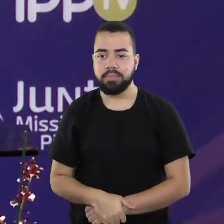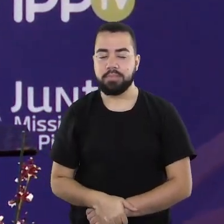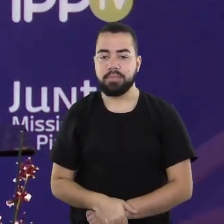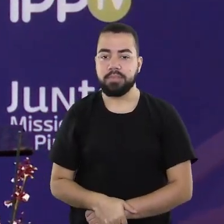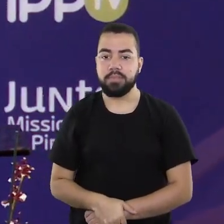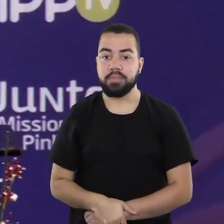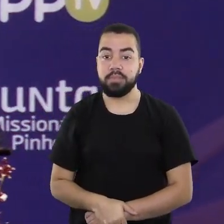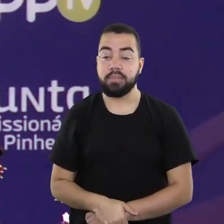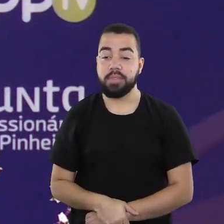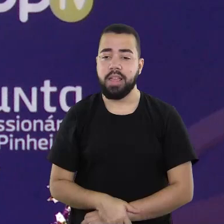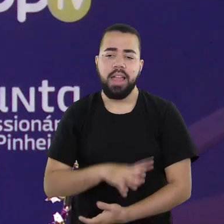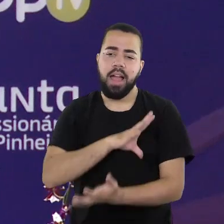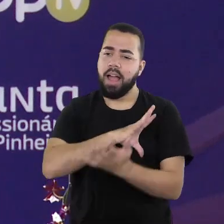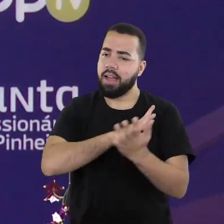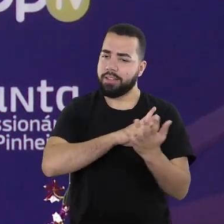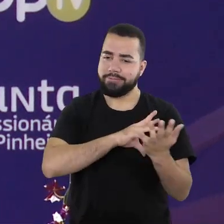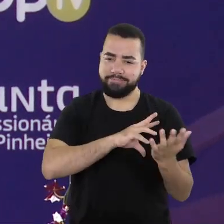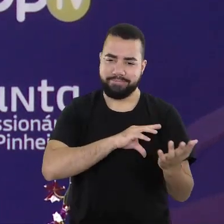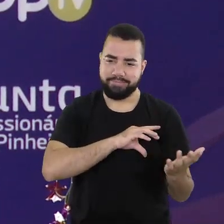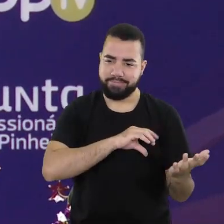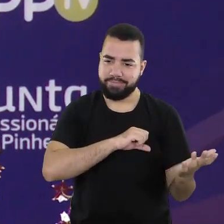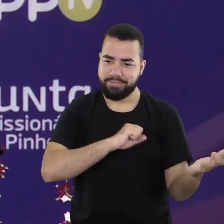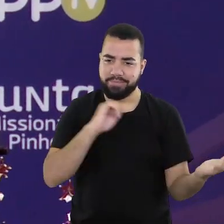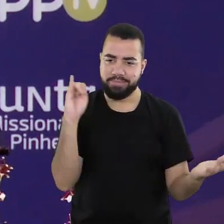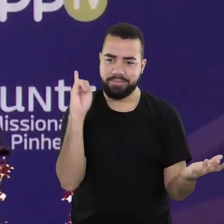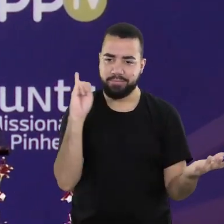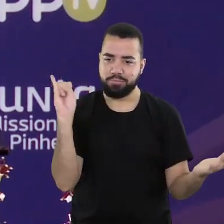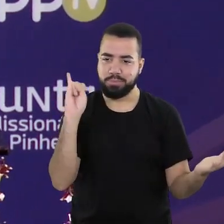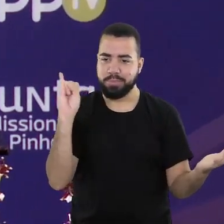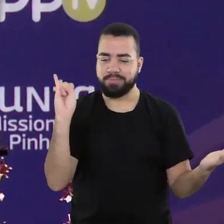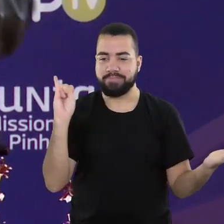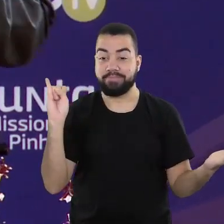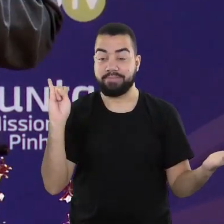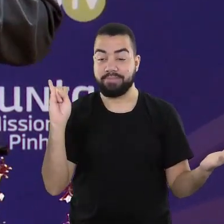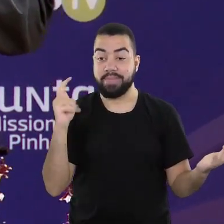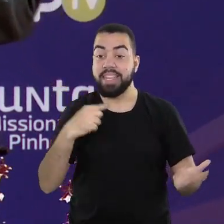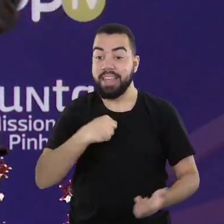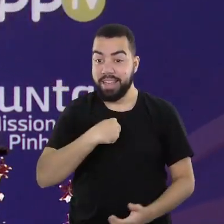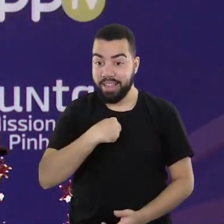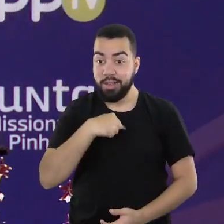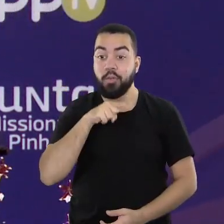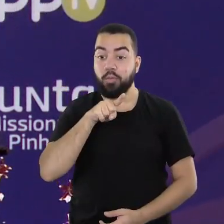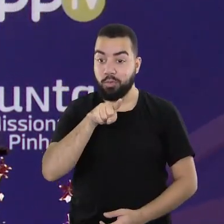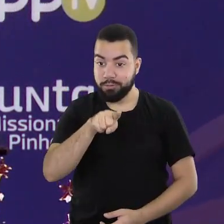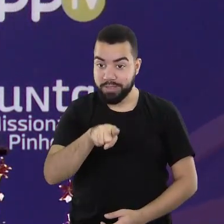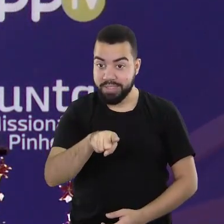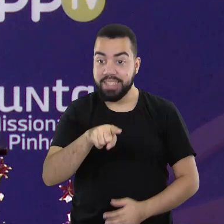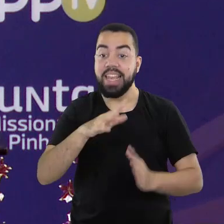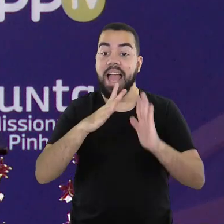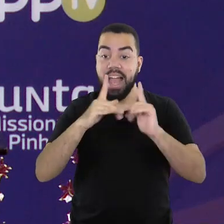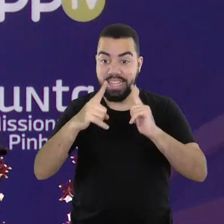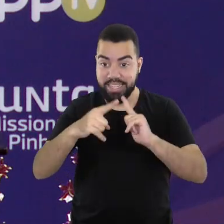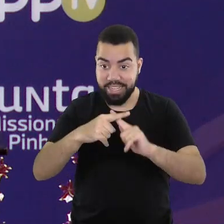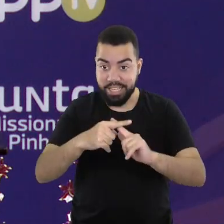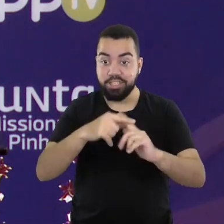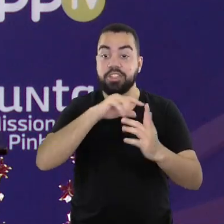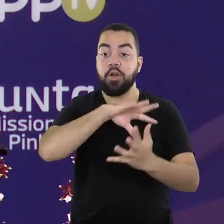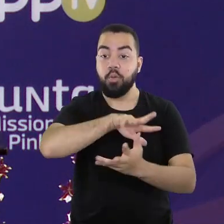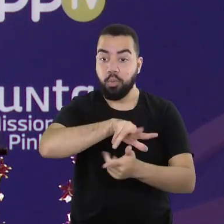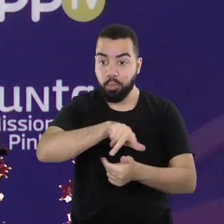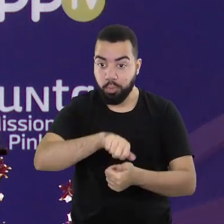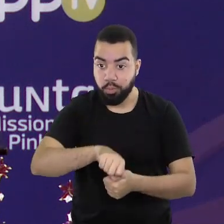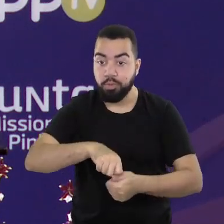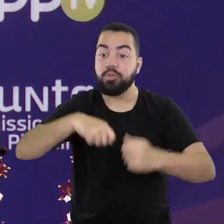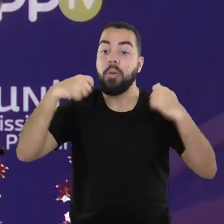Ah, meus amados irmãos, se existe uma coisa que eu e você, que a igreja está precisando, que o mundo está precisando hoje, é de